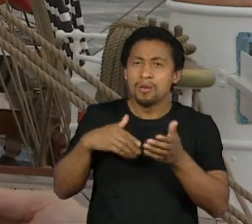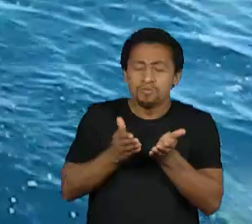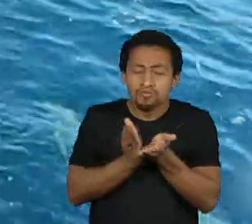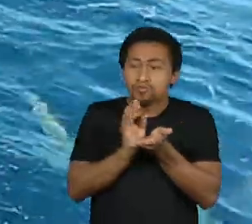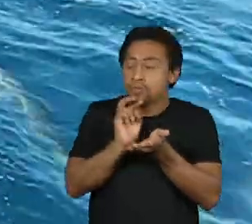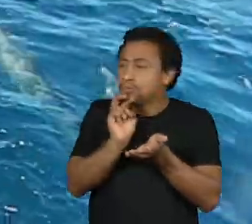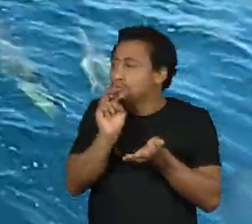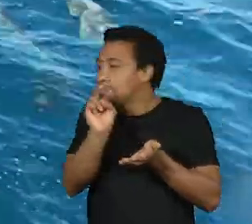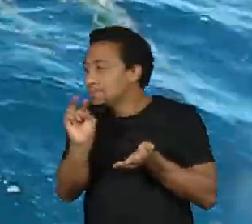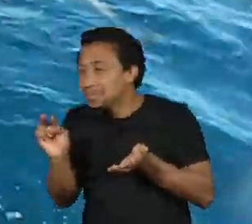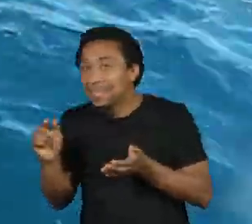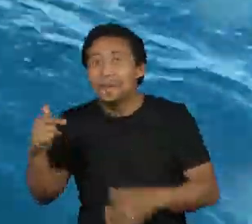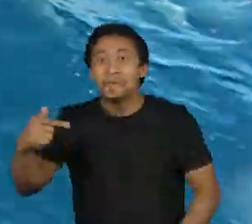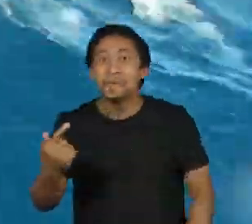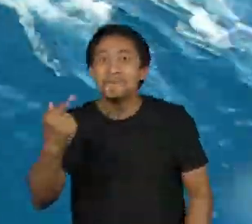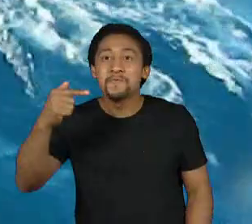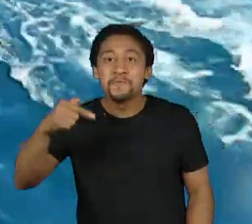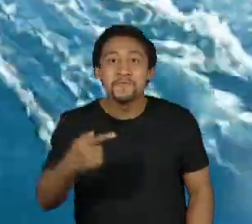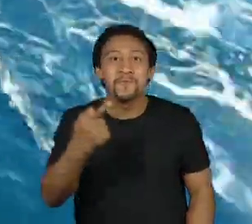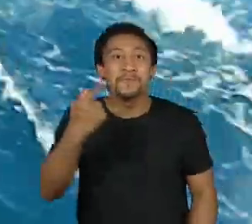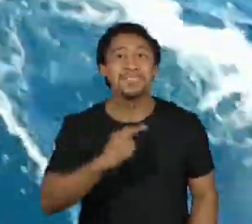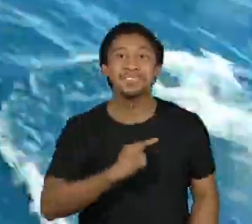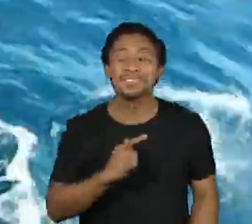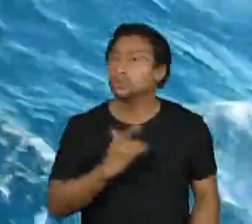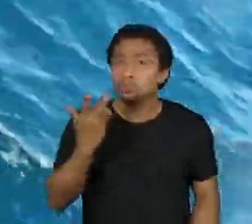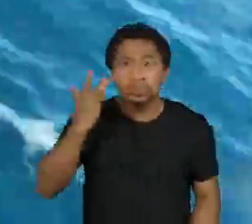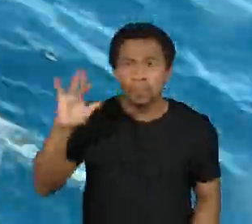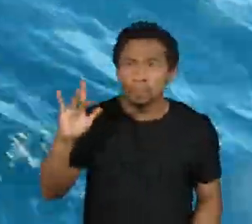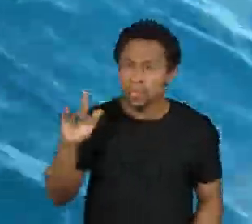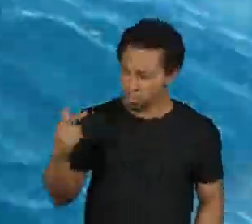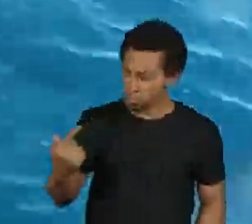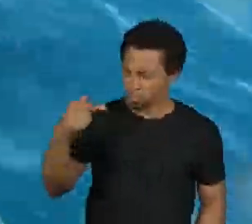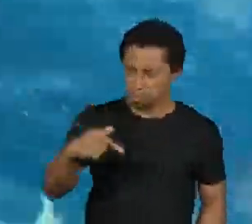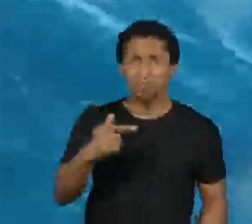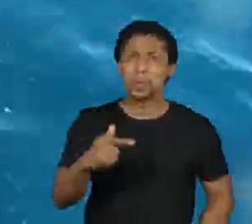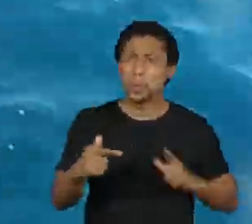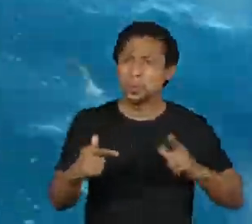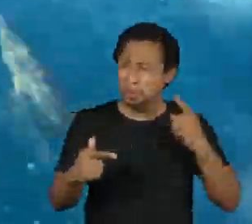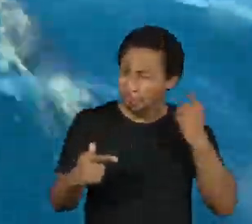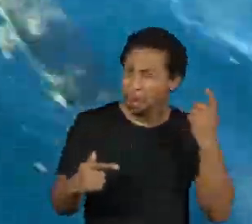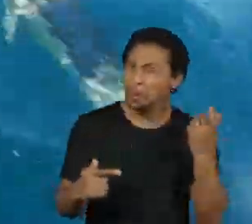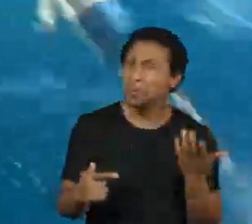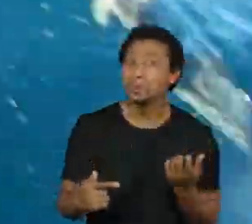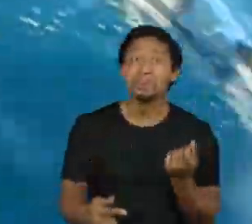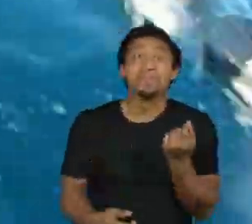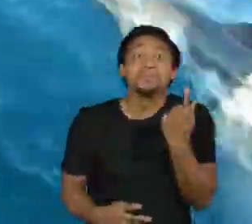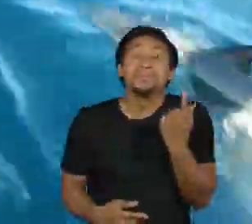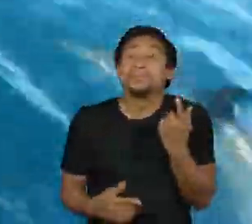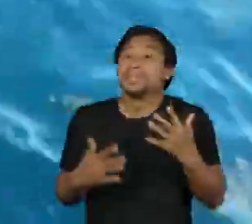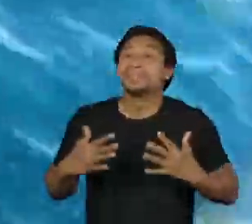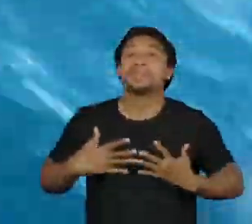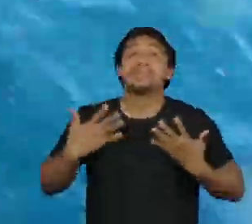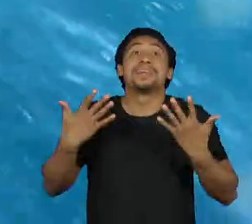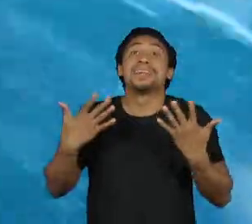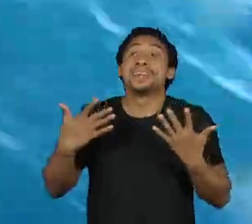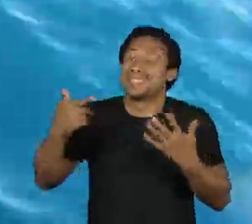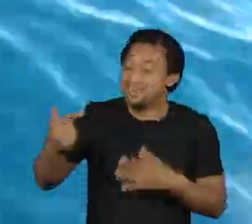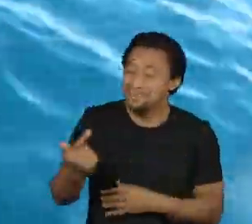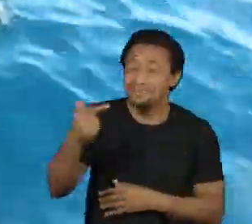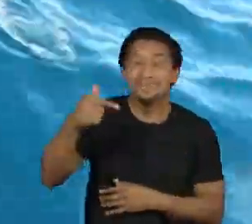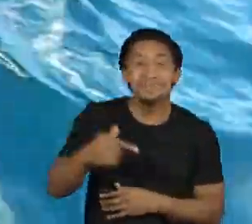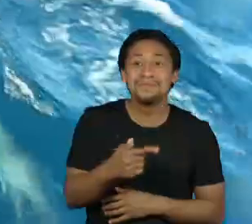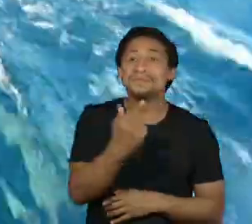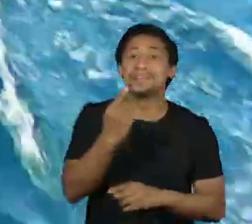golfinhos. Nem sabia que dava para ouvir os golfinhos de dentro do barco. Foi uma feliz surpresa e passaram a ser encontros quase